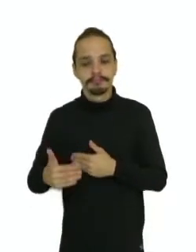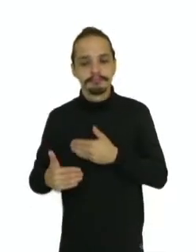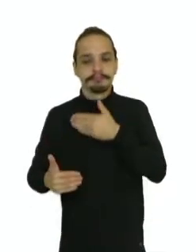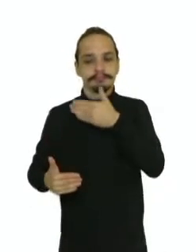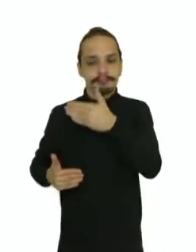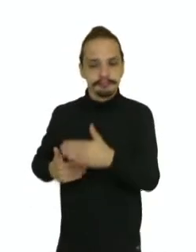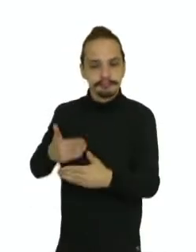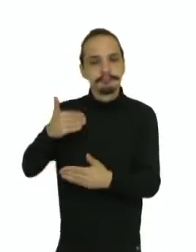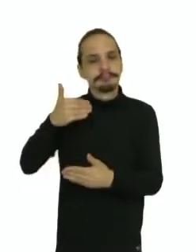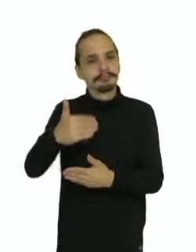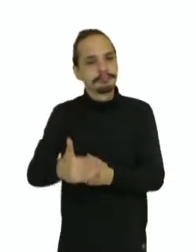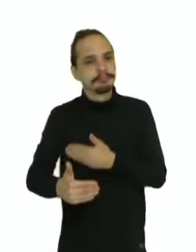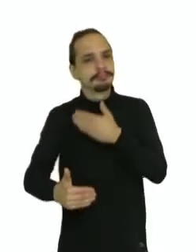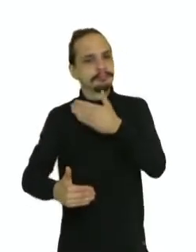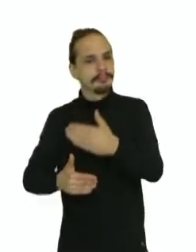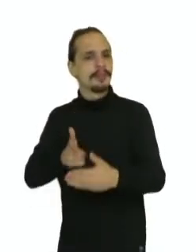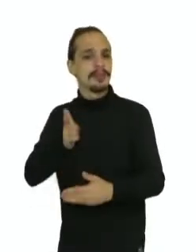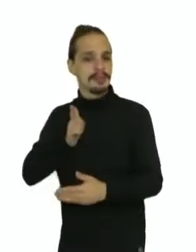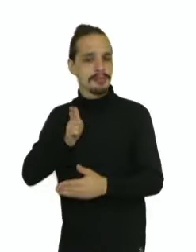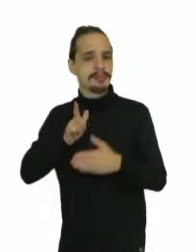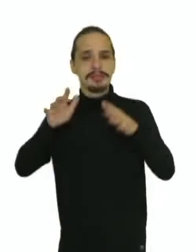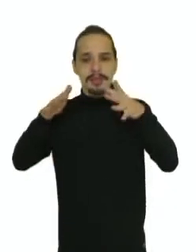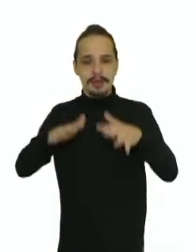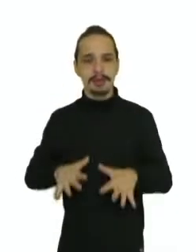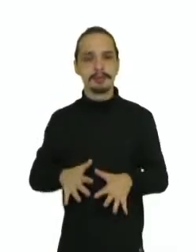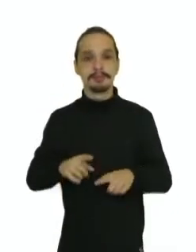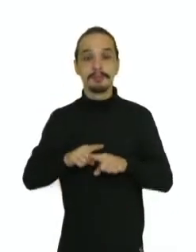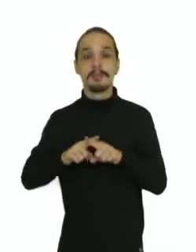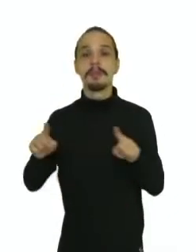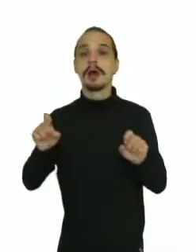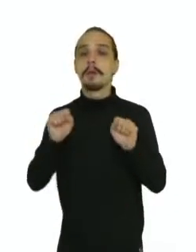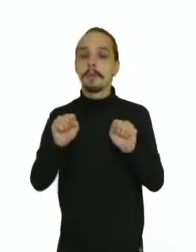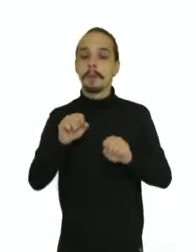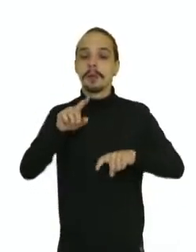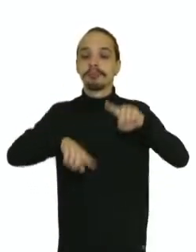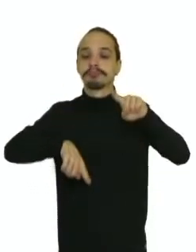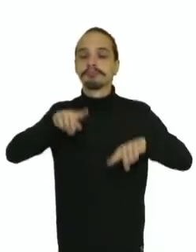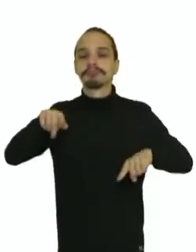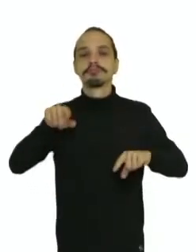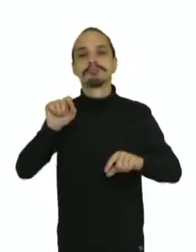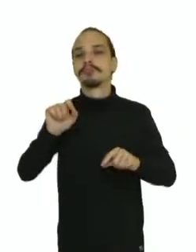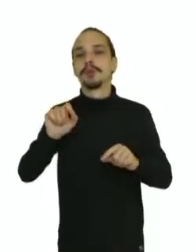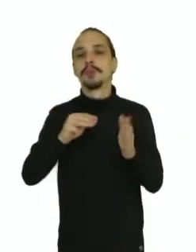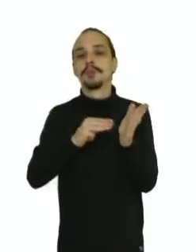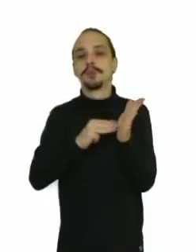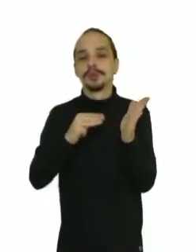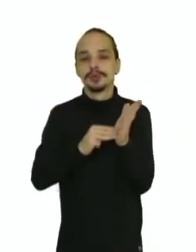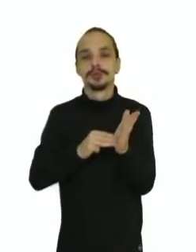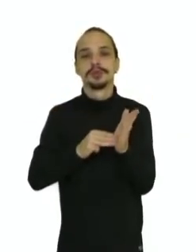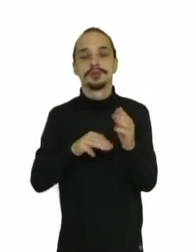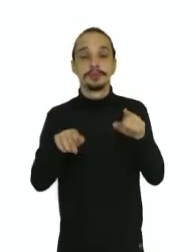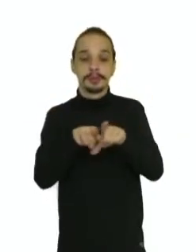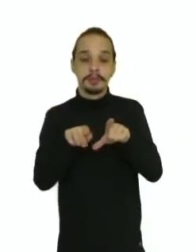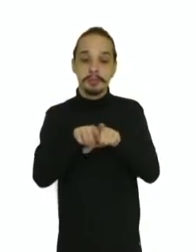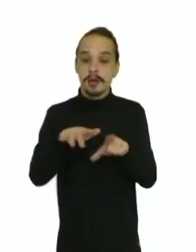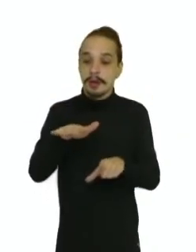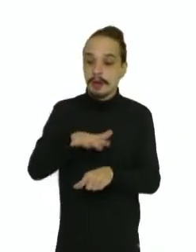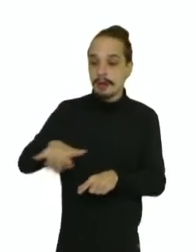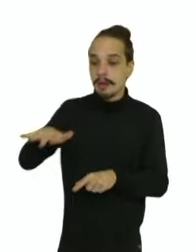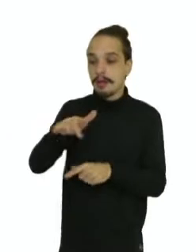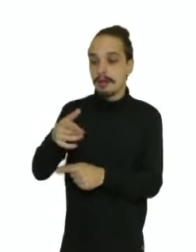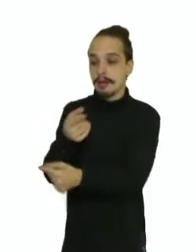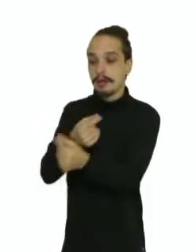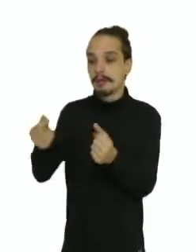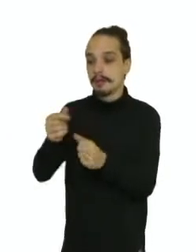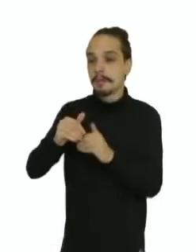crises, porém, o que pode variar são as razões que levam às crises. Os setores da economia que serão mais fortes